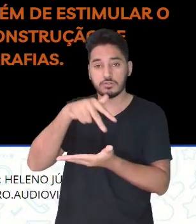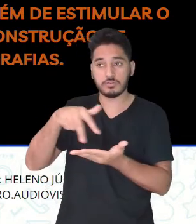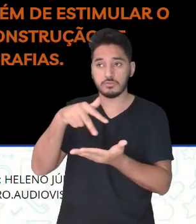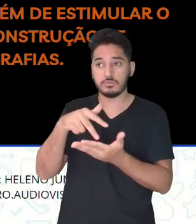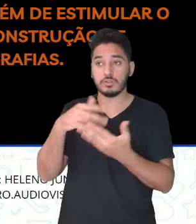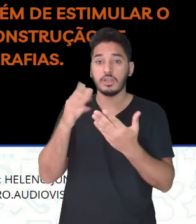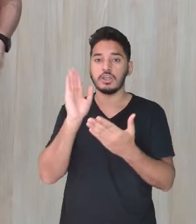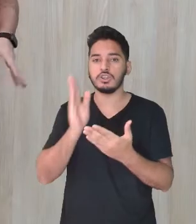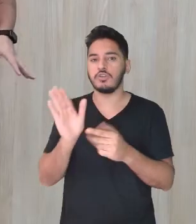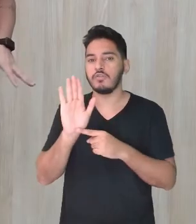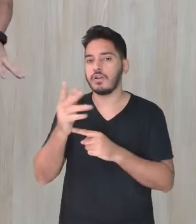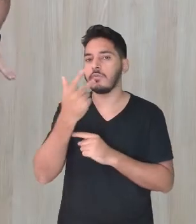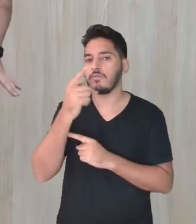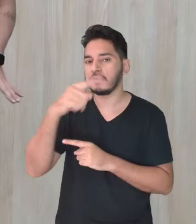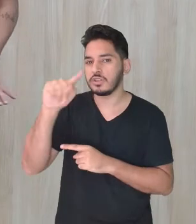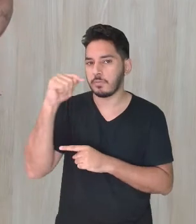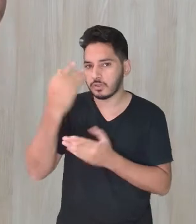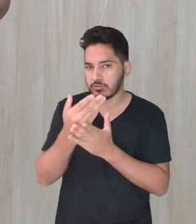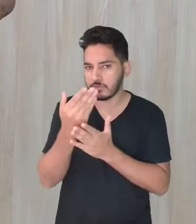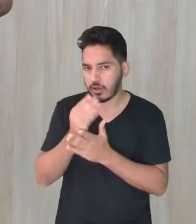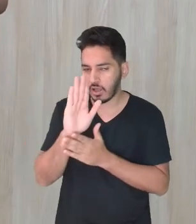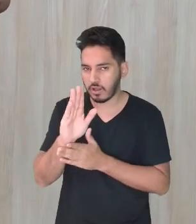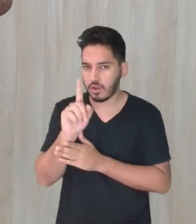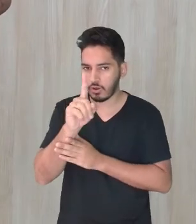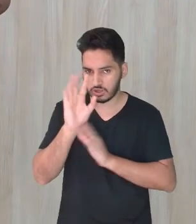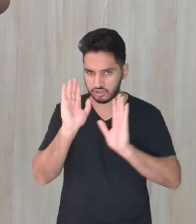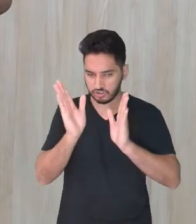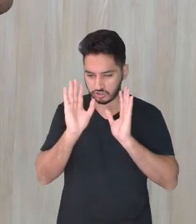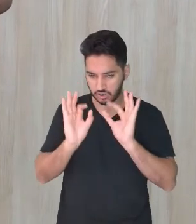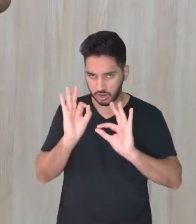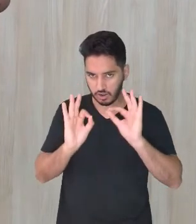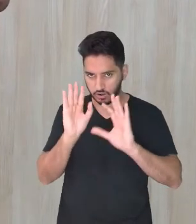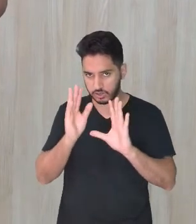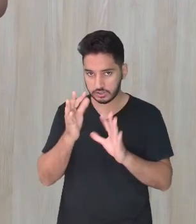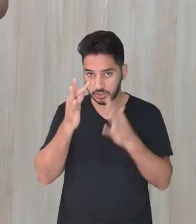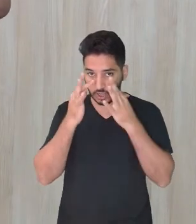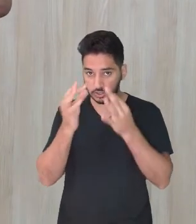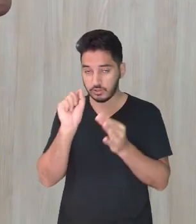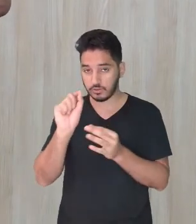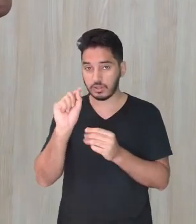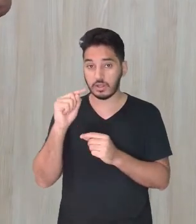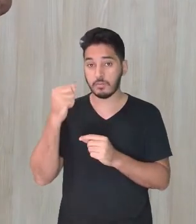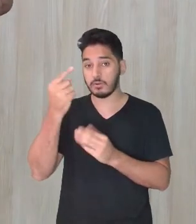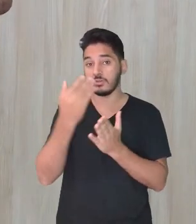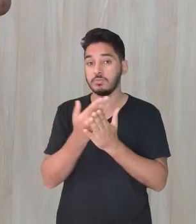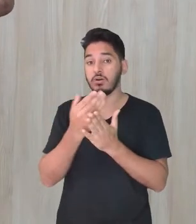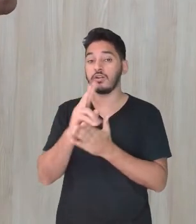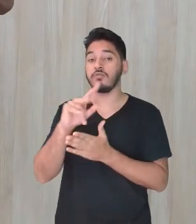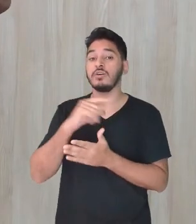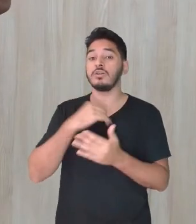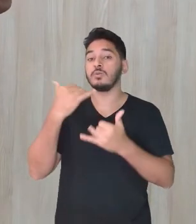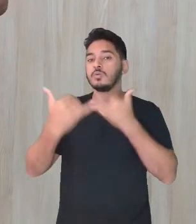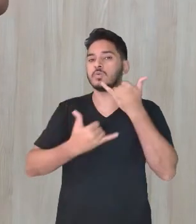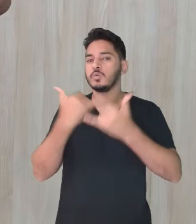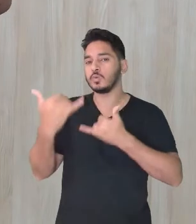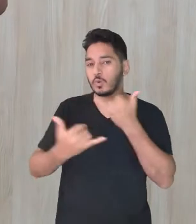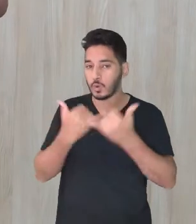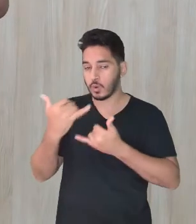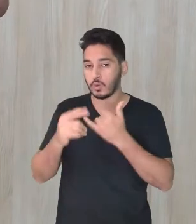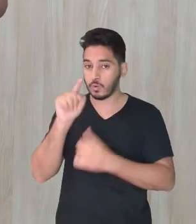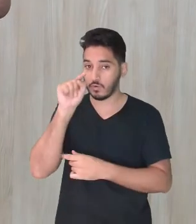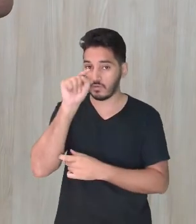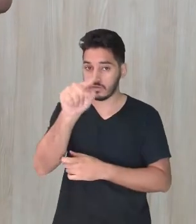E aí eu já dou o spoiler para a próxima aula, né? Então já fiquem aí atentos e atentas que a gente vai fazer um joguinho